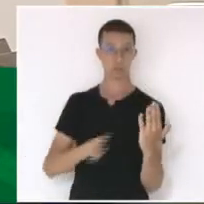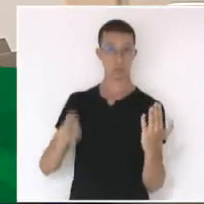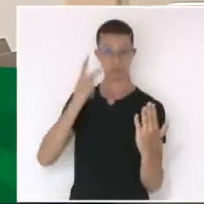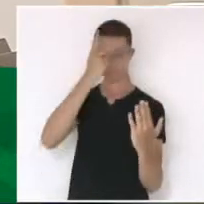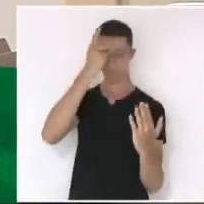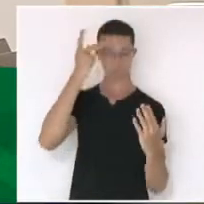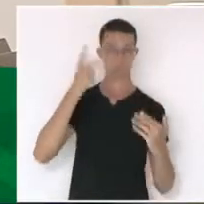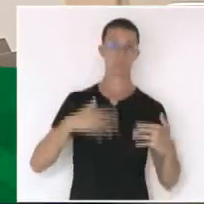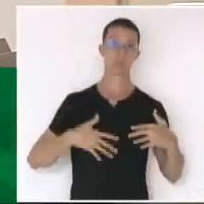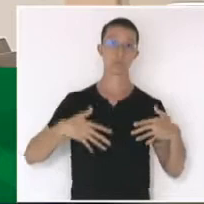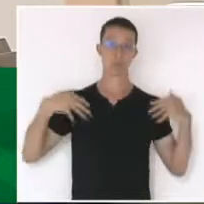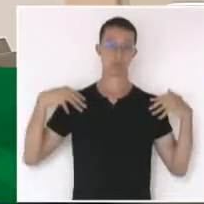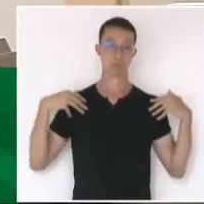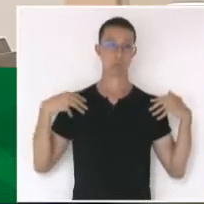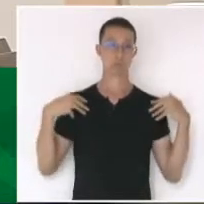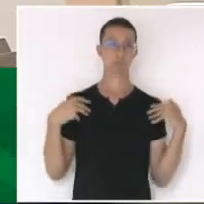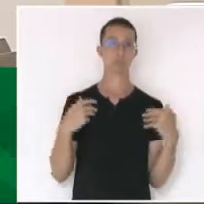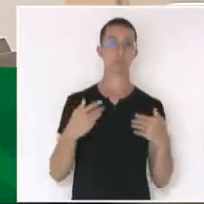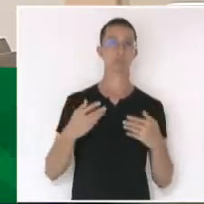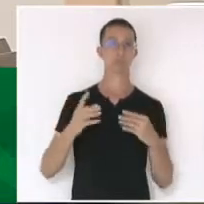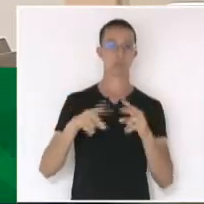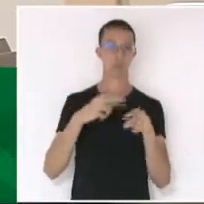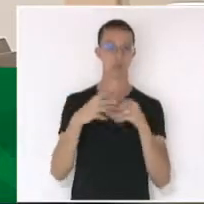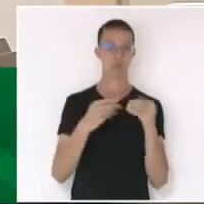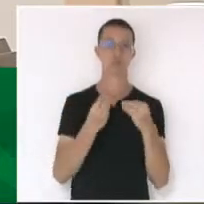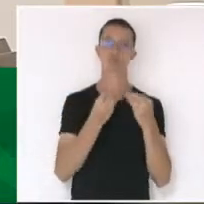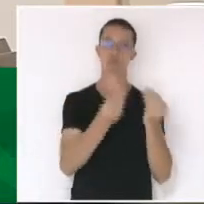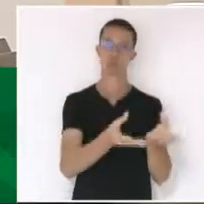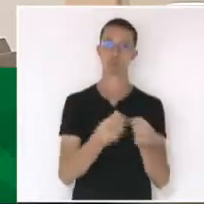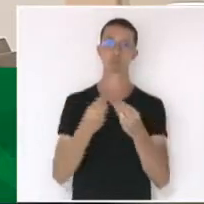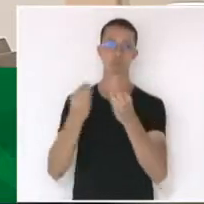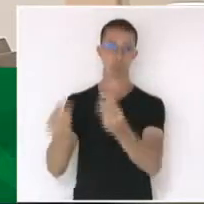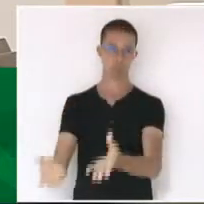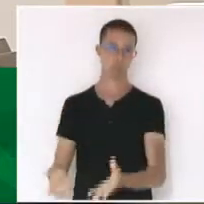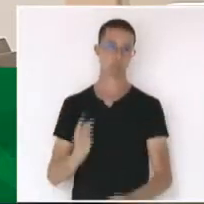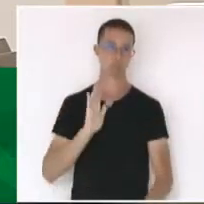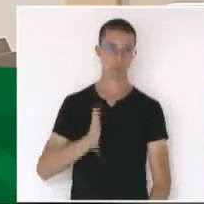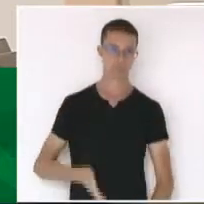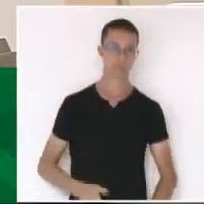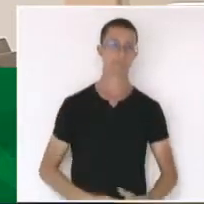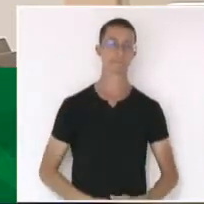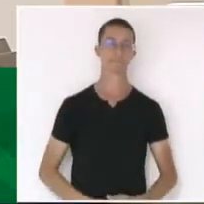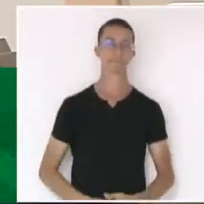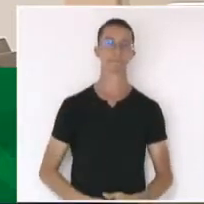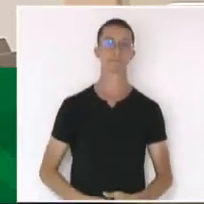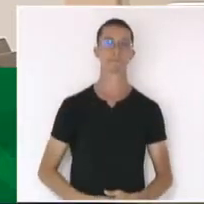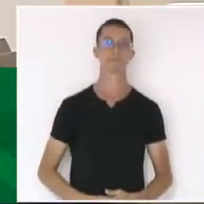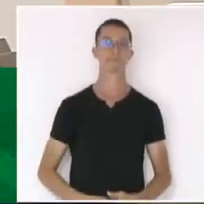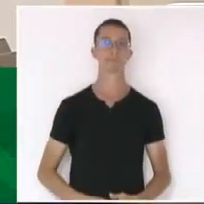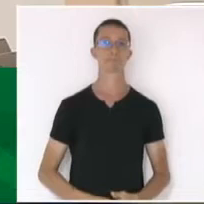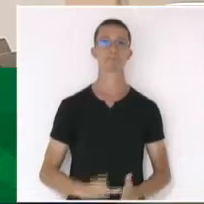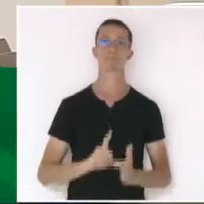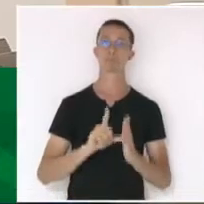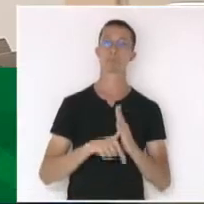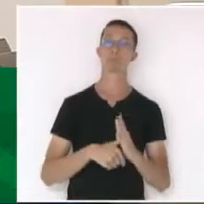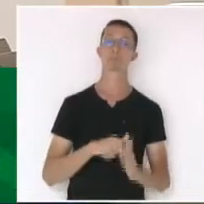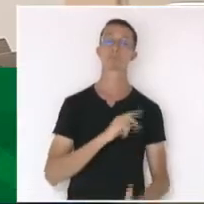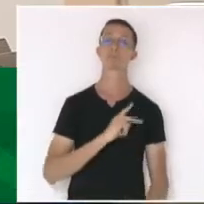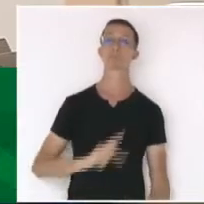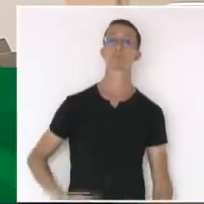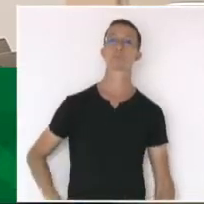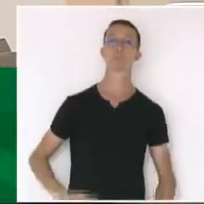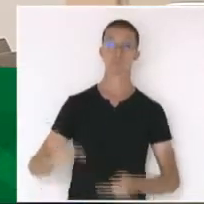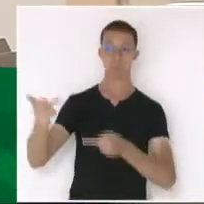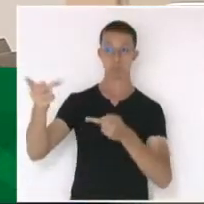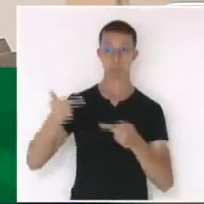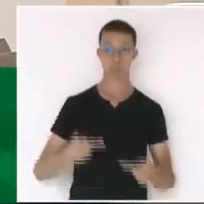oportunidade receberam honrarias do Poder do Legislativo após as homenagens o senhor presidente convidou